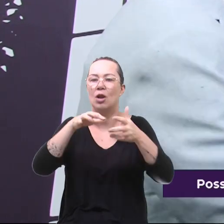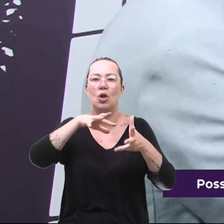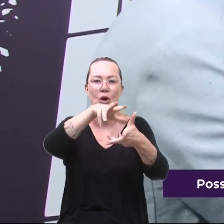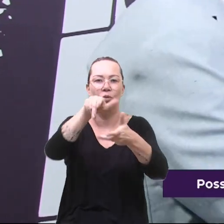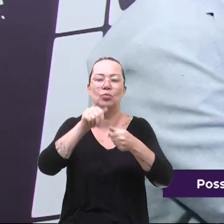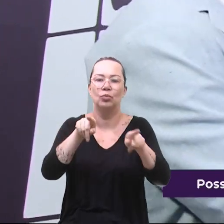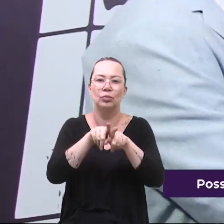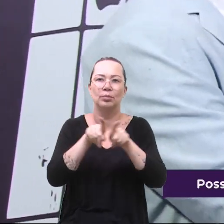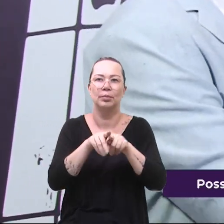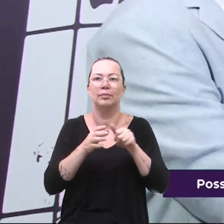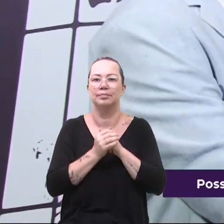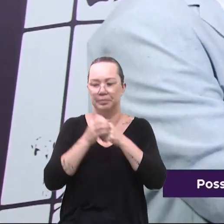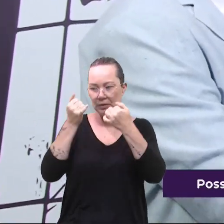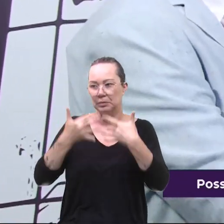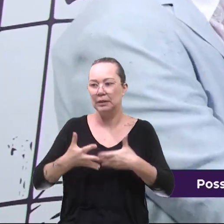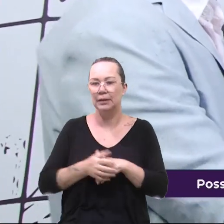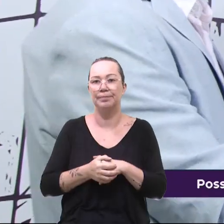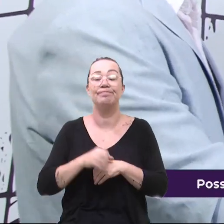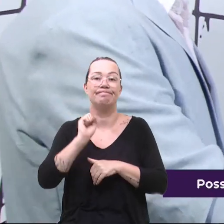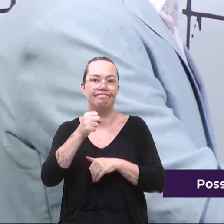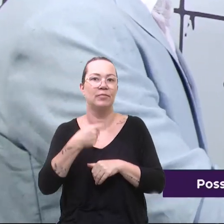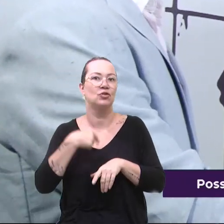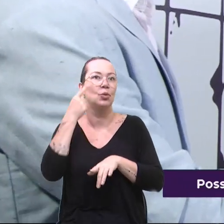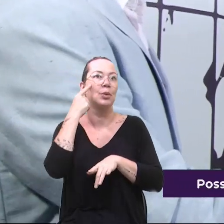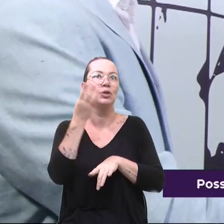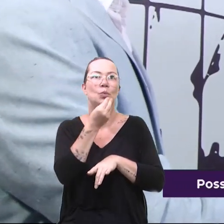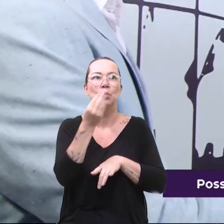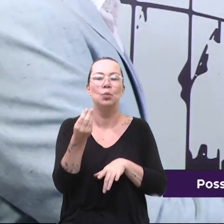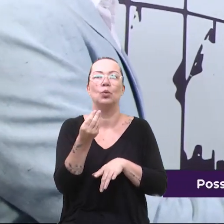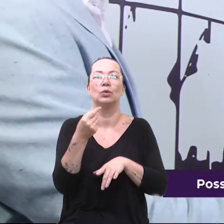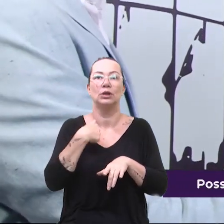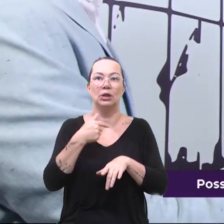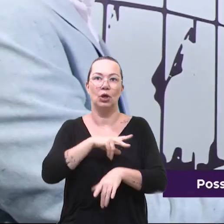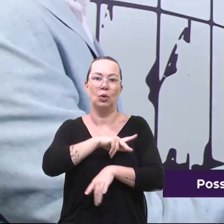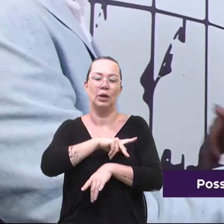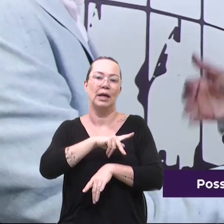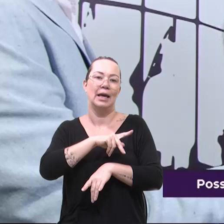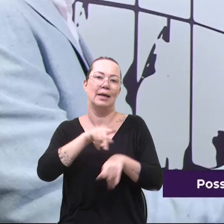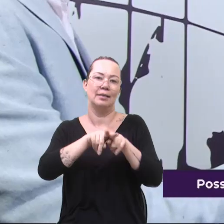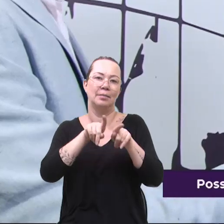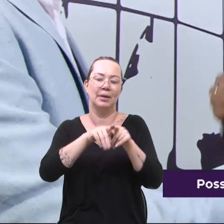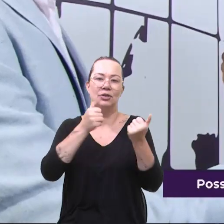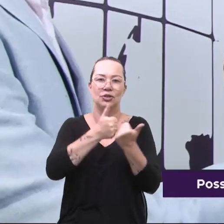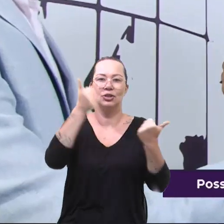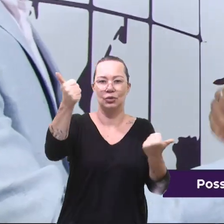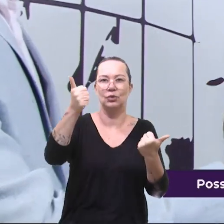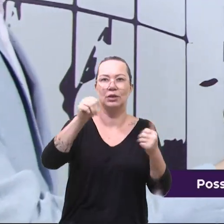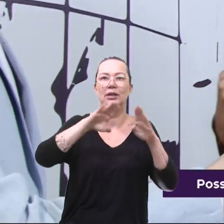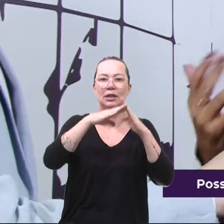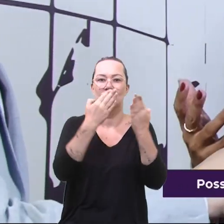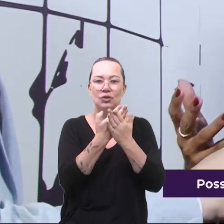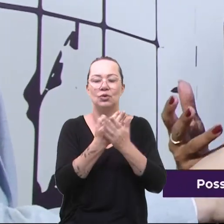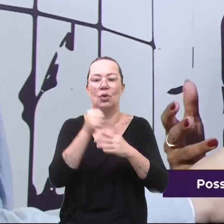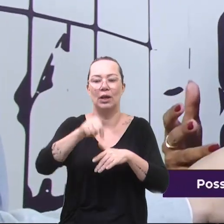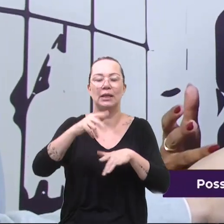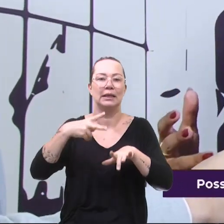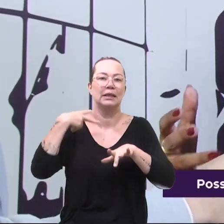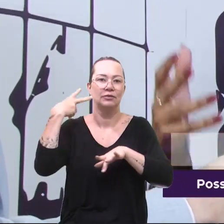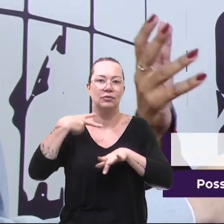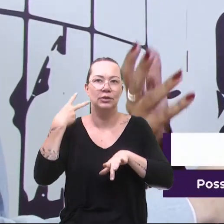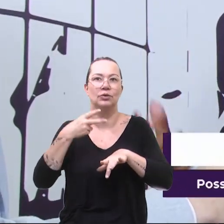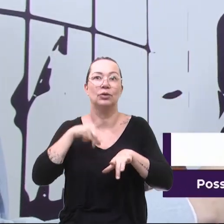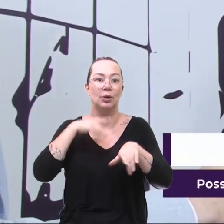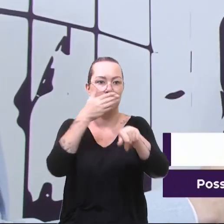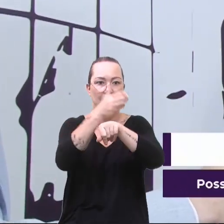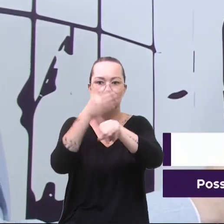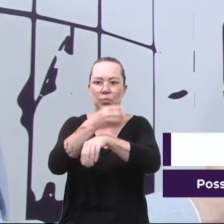isso. Pois é, a gente pensa muito nessa questão, e eu até como diretora da Escola do Legislativo, participando dos últimos anos de uma série de eventos que